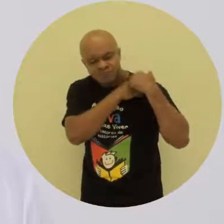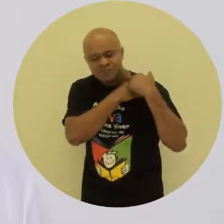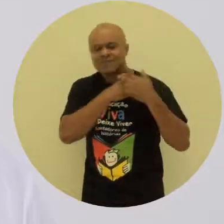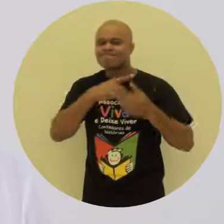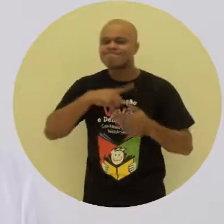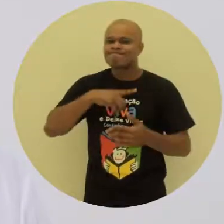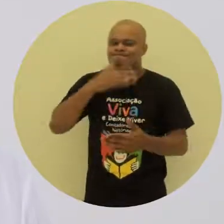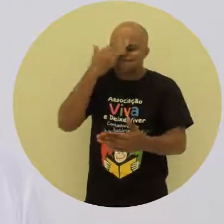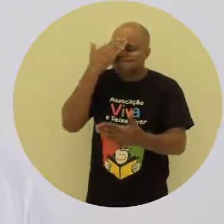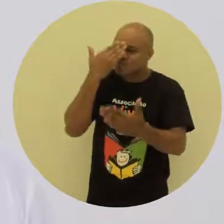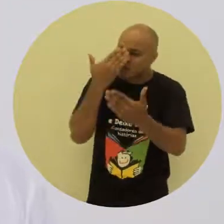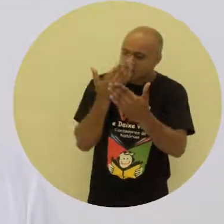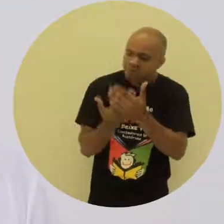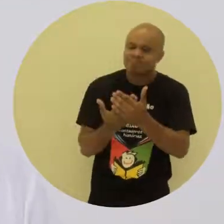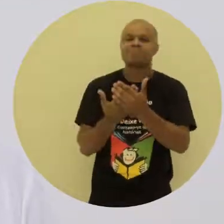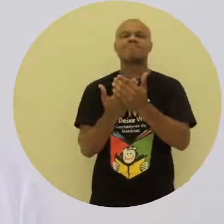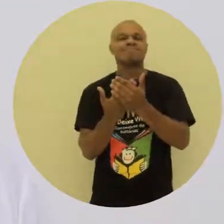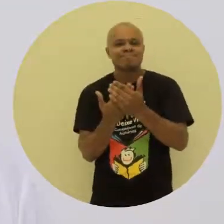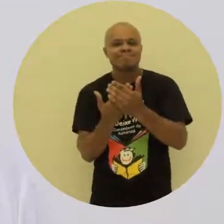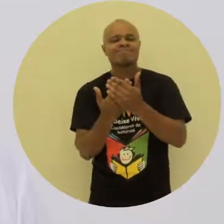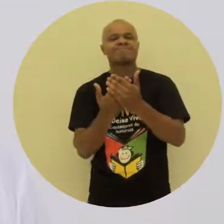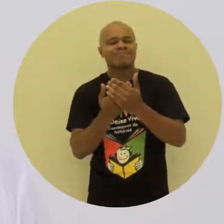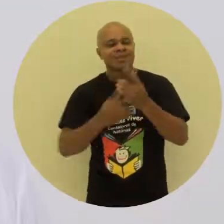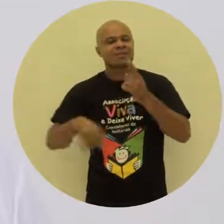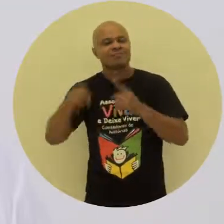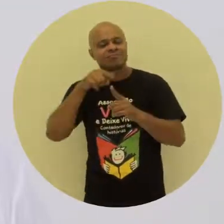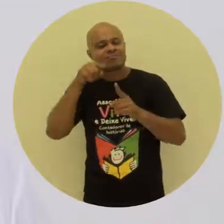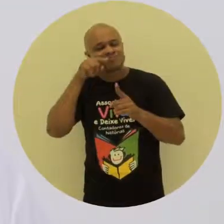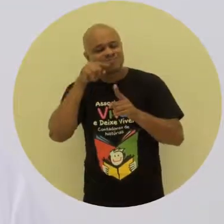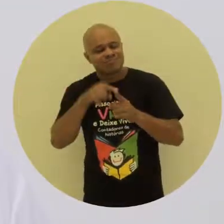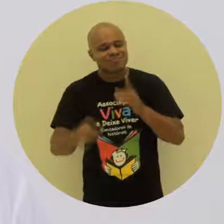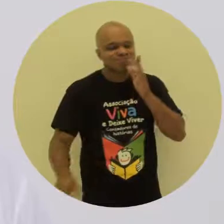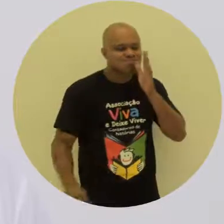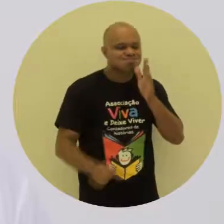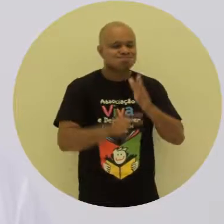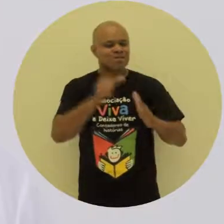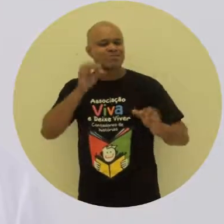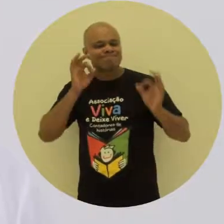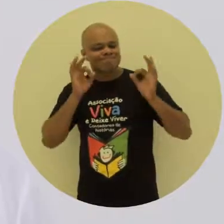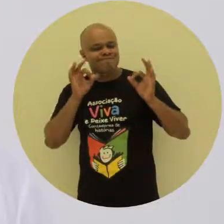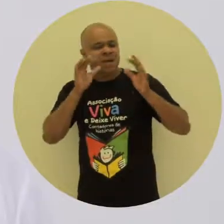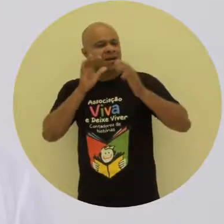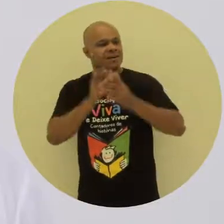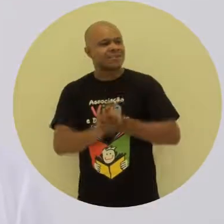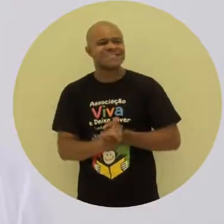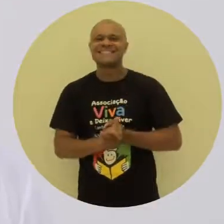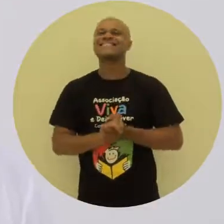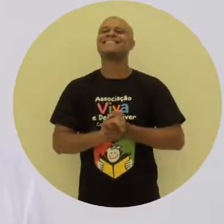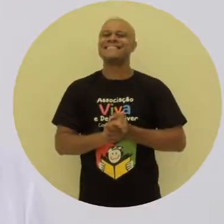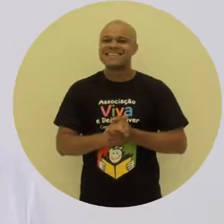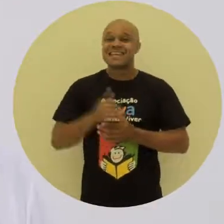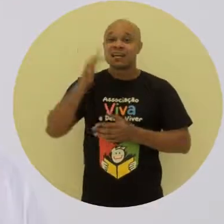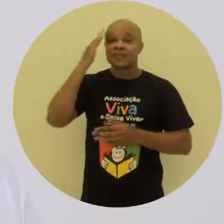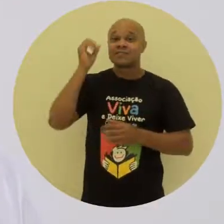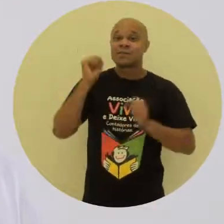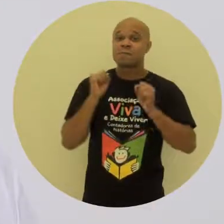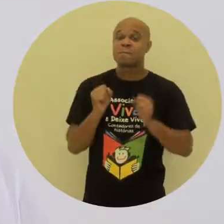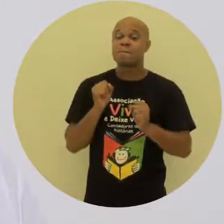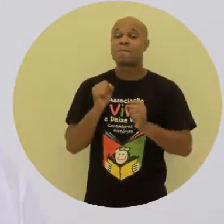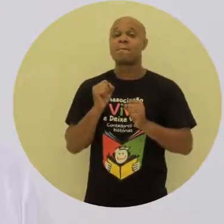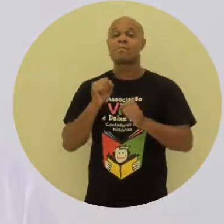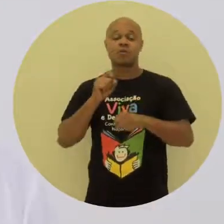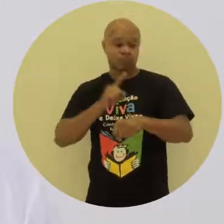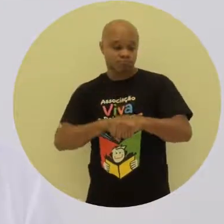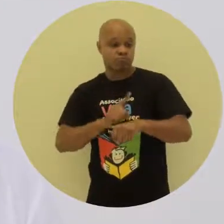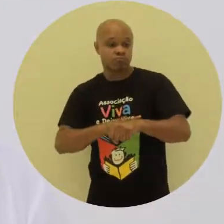fato, acreditasse na missão e colocasse a missão em primeiro lugar, acreditando que aquelas horas